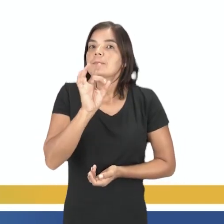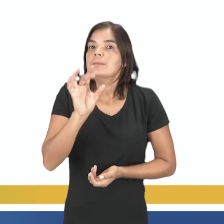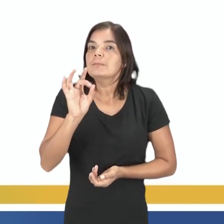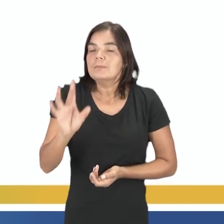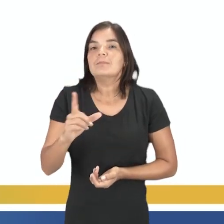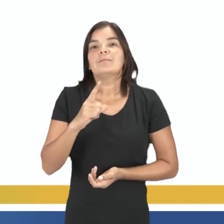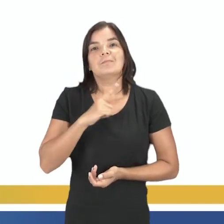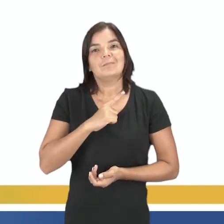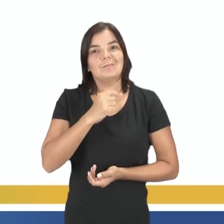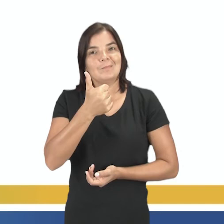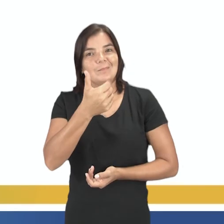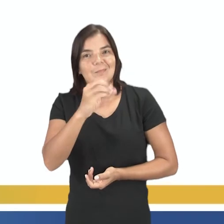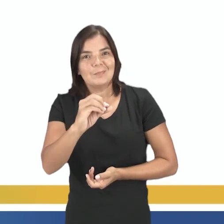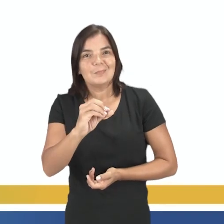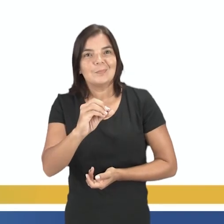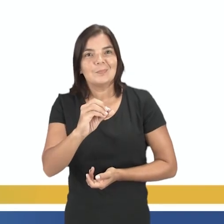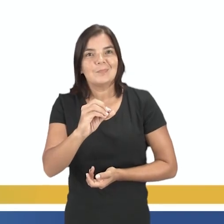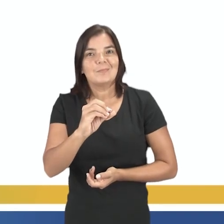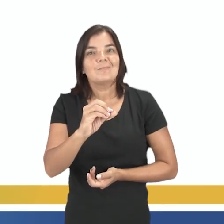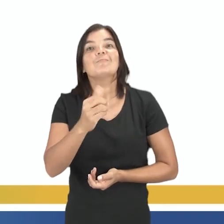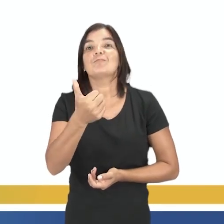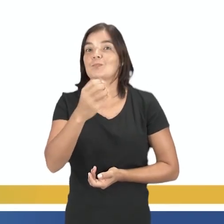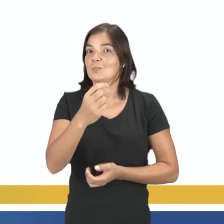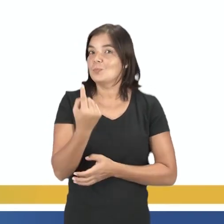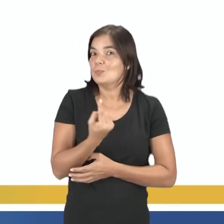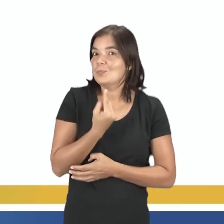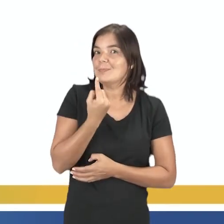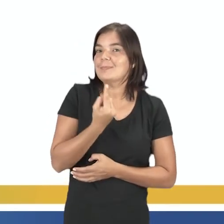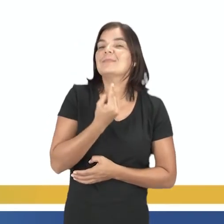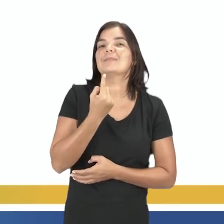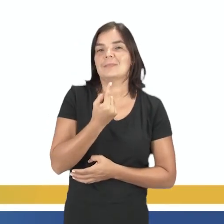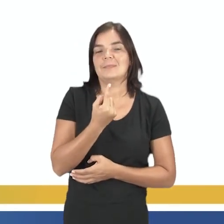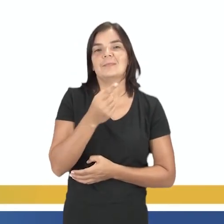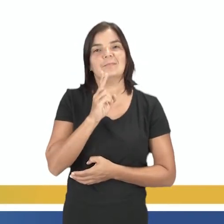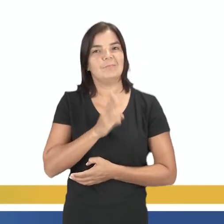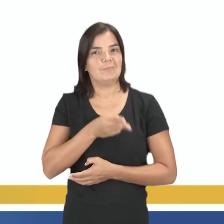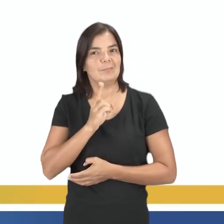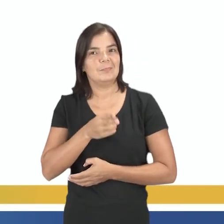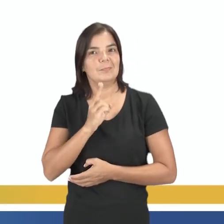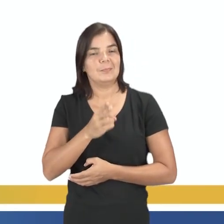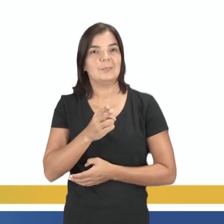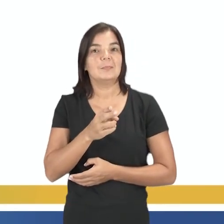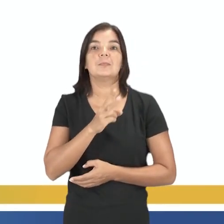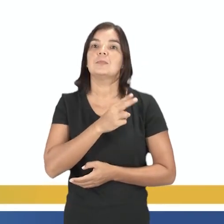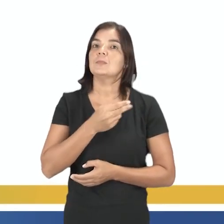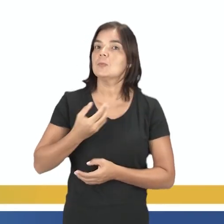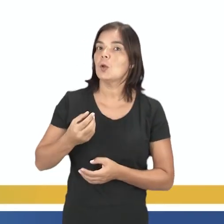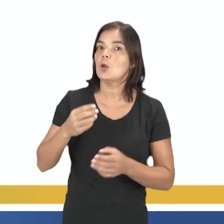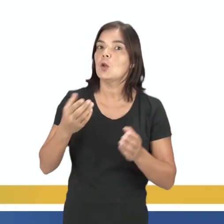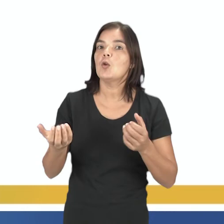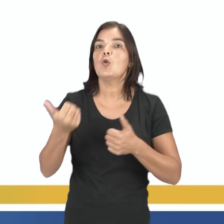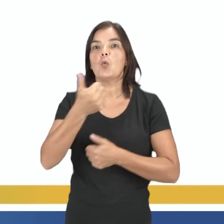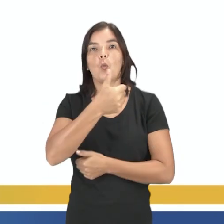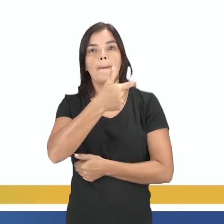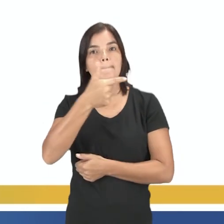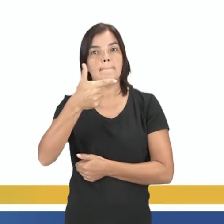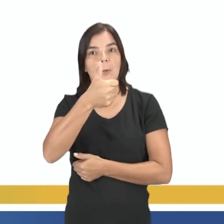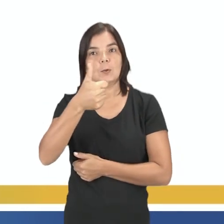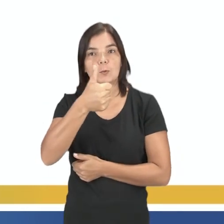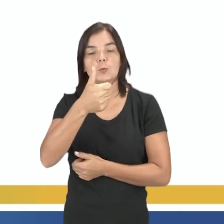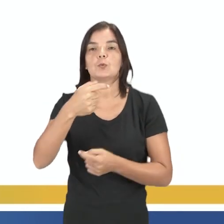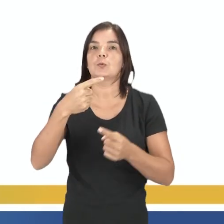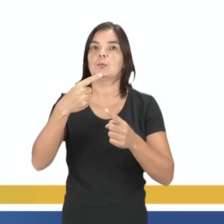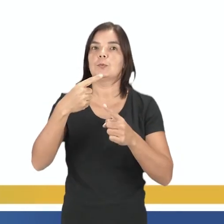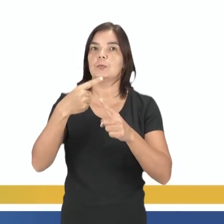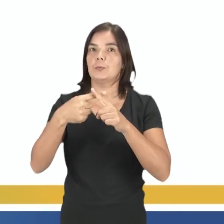deles tem uma base 10, então eu coloquei uma base só, eu conservei ela ali e mantive seus expoentes, ó, menos 11,